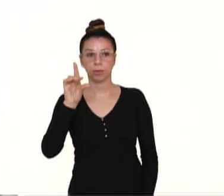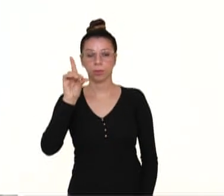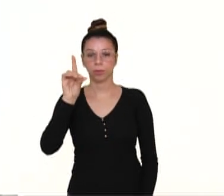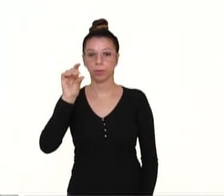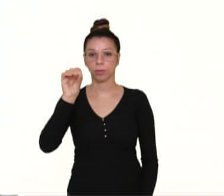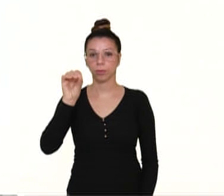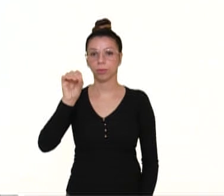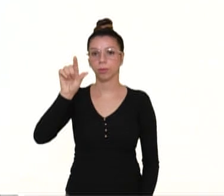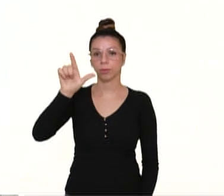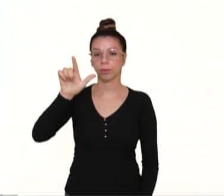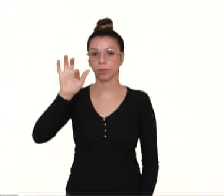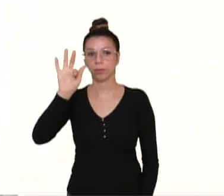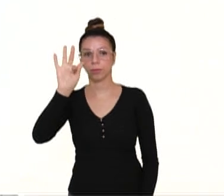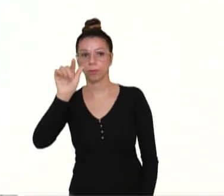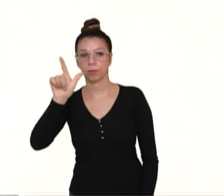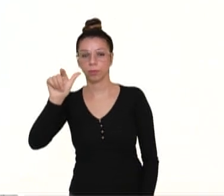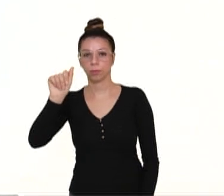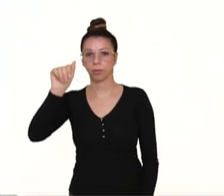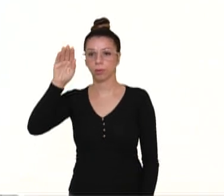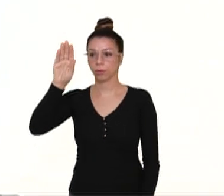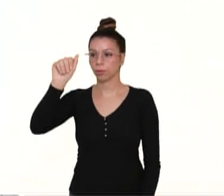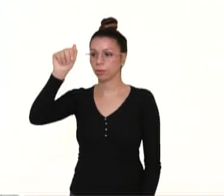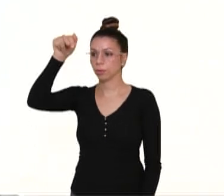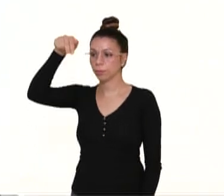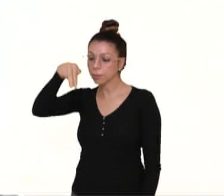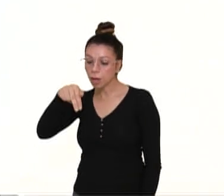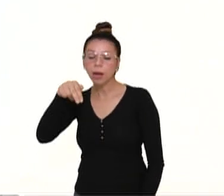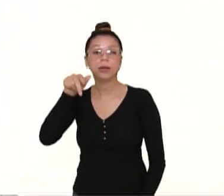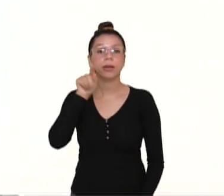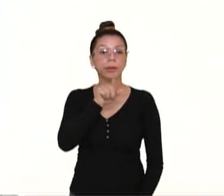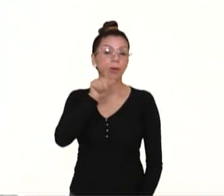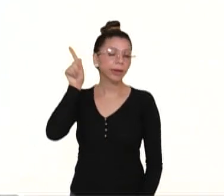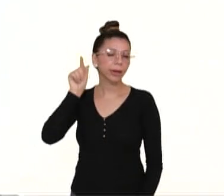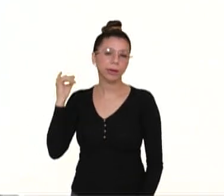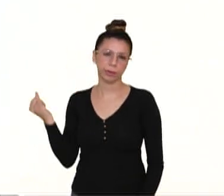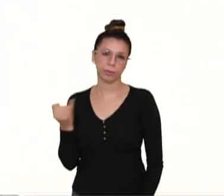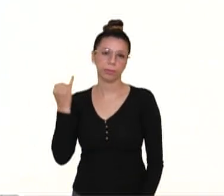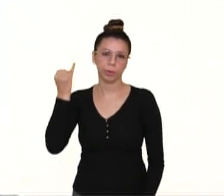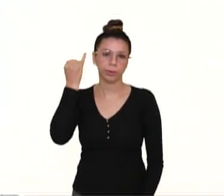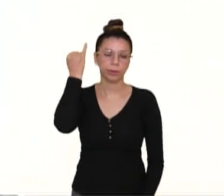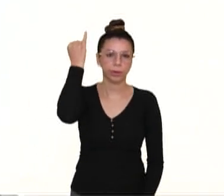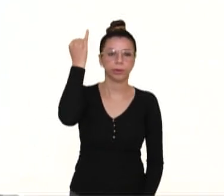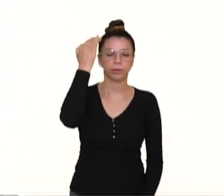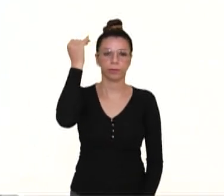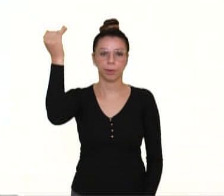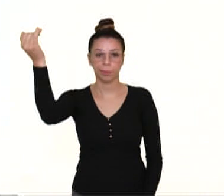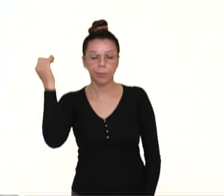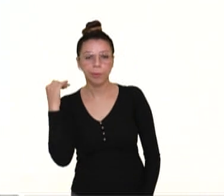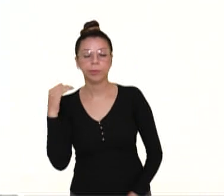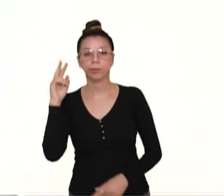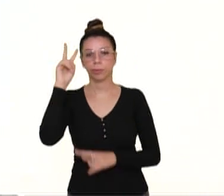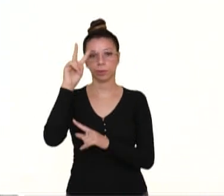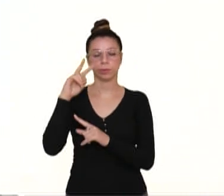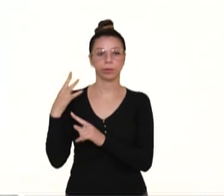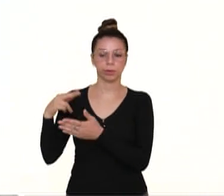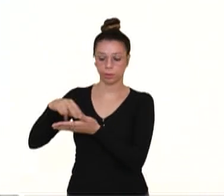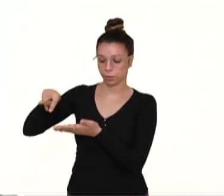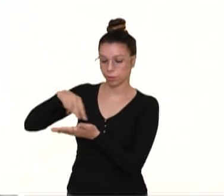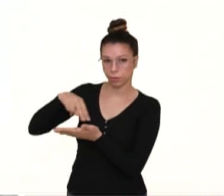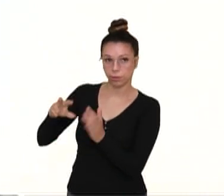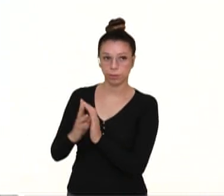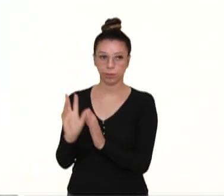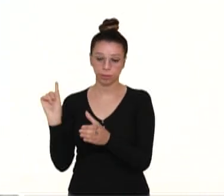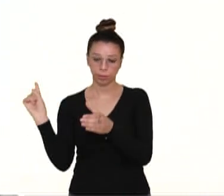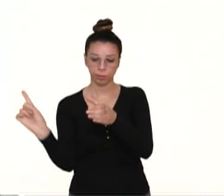pensador, esse dançarino bem importante para a história aí da dança. Então, é ele e componentes da companhia de